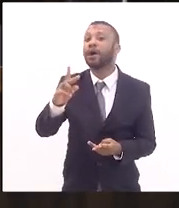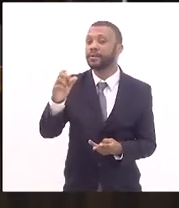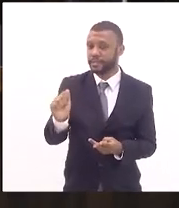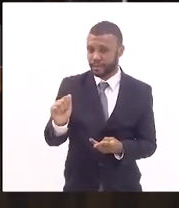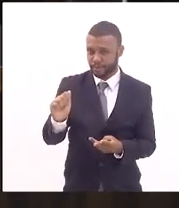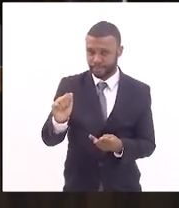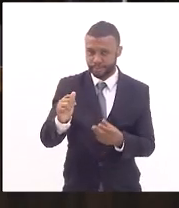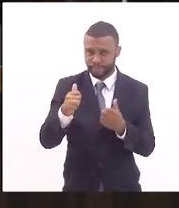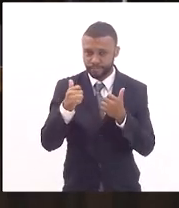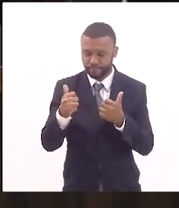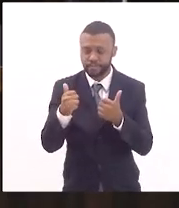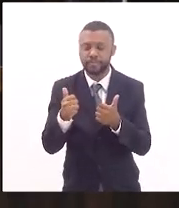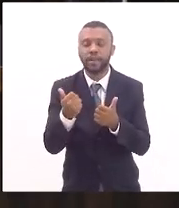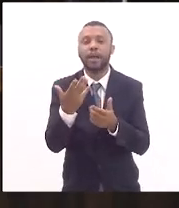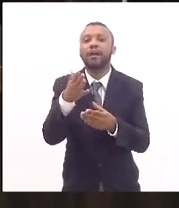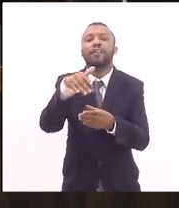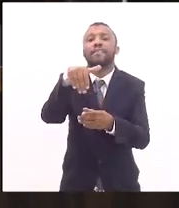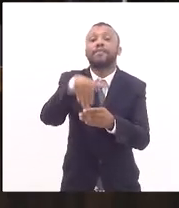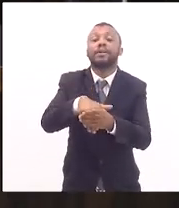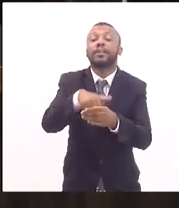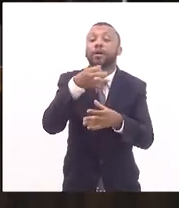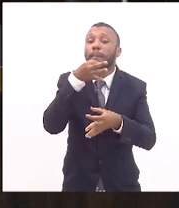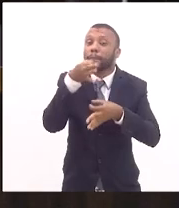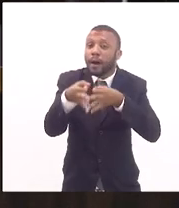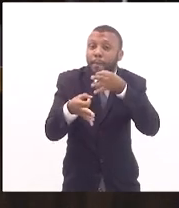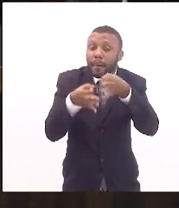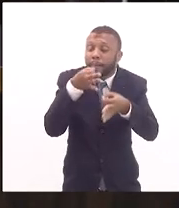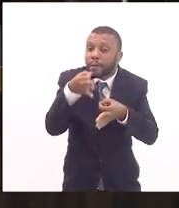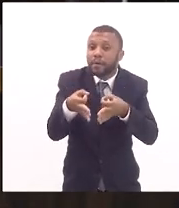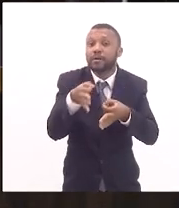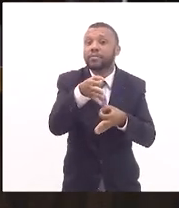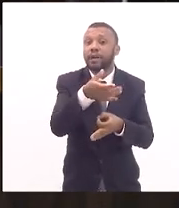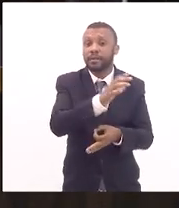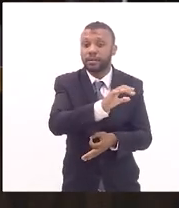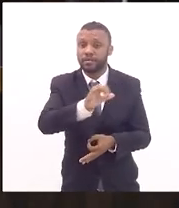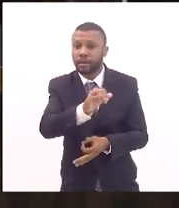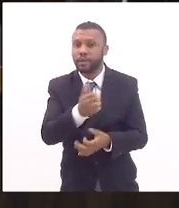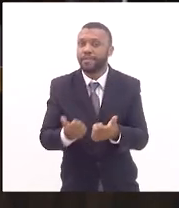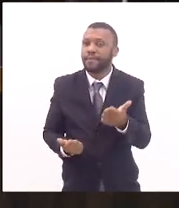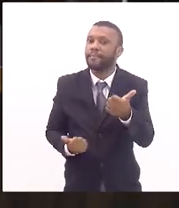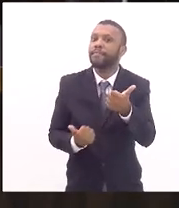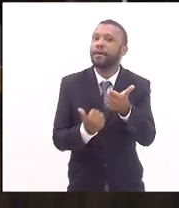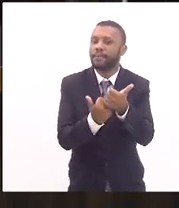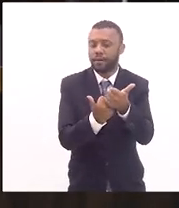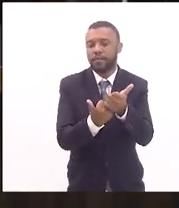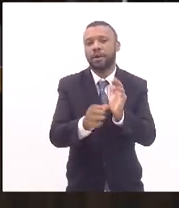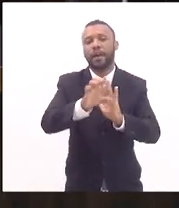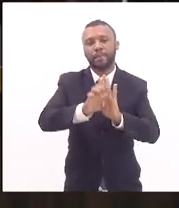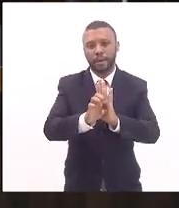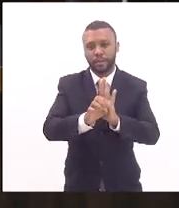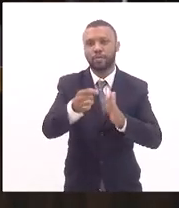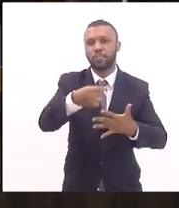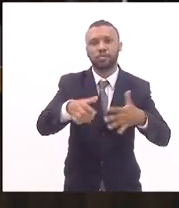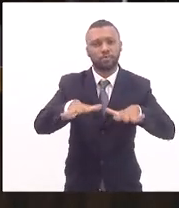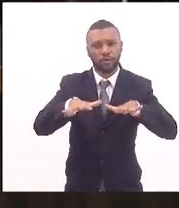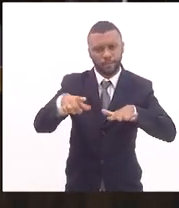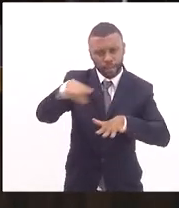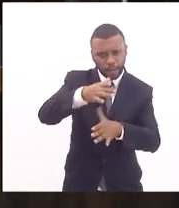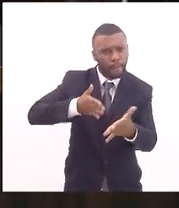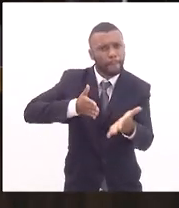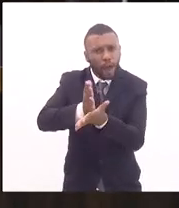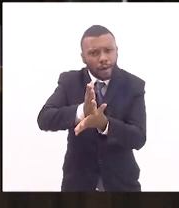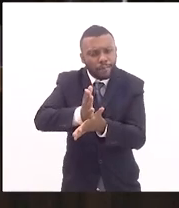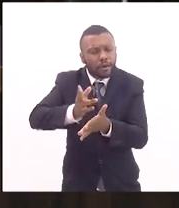em votação parecida a comissão de construção de Justiça favorável as emendas de plenário se hoje que aprovam